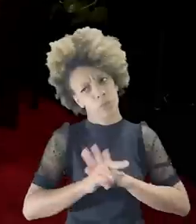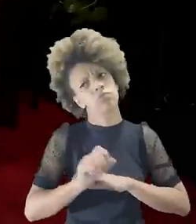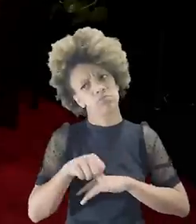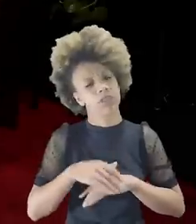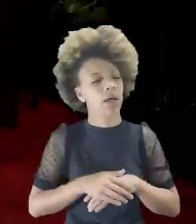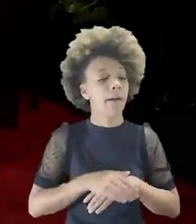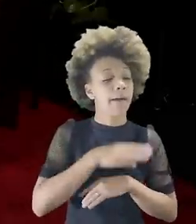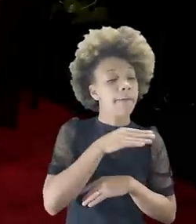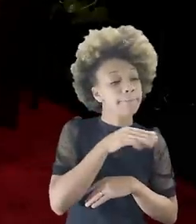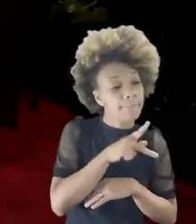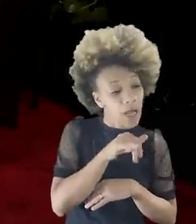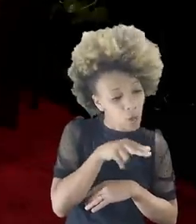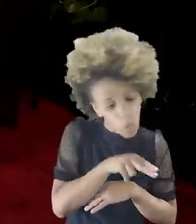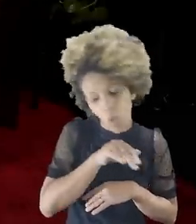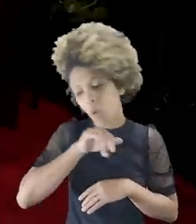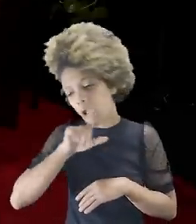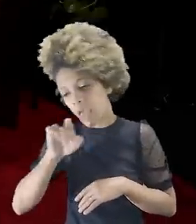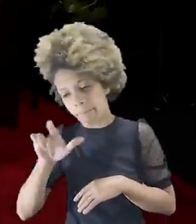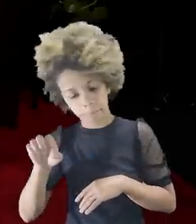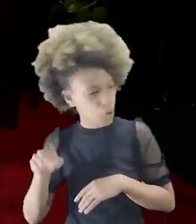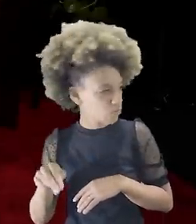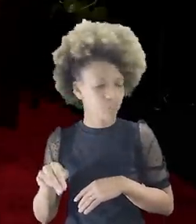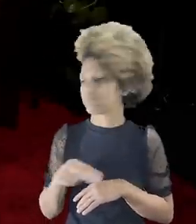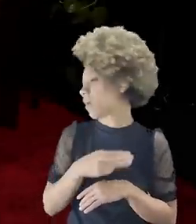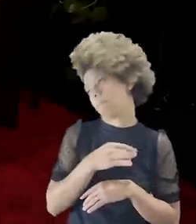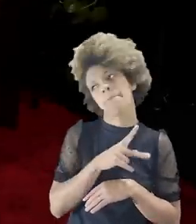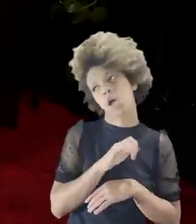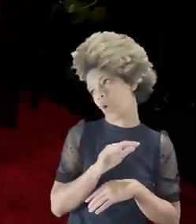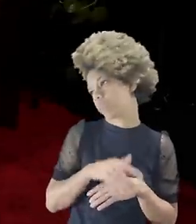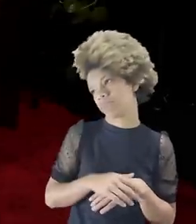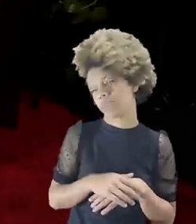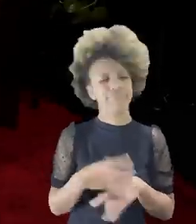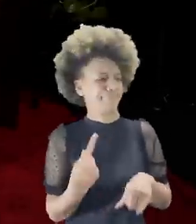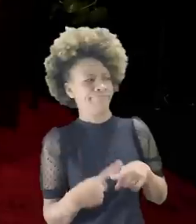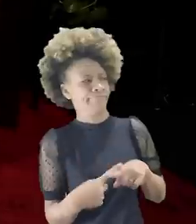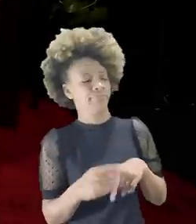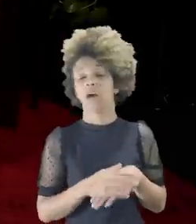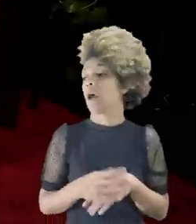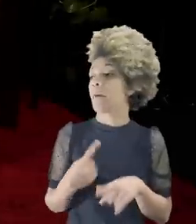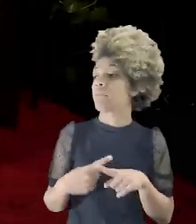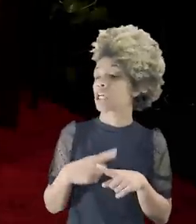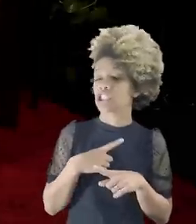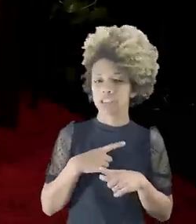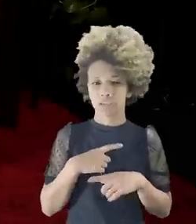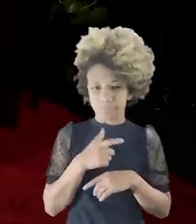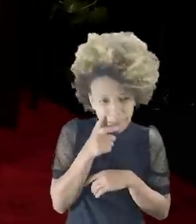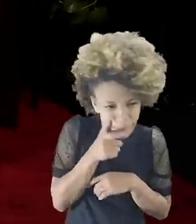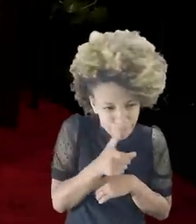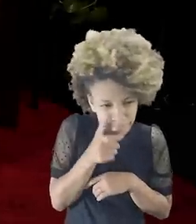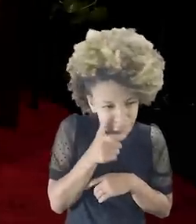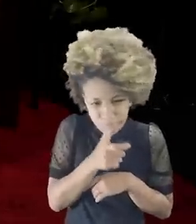pergunta Michael Jordan ou Lebron James porque porque o Michael Jordan ele tinha um Instinto